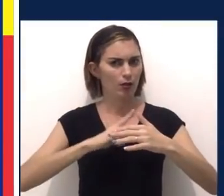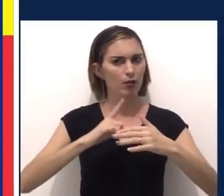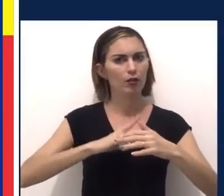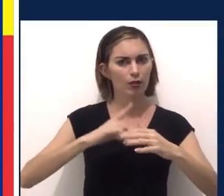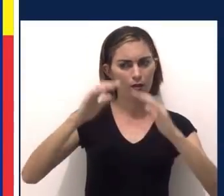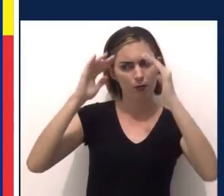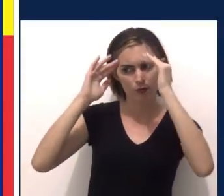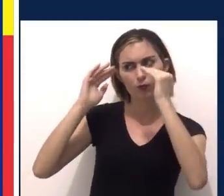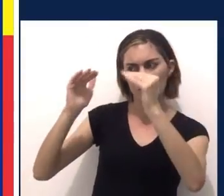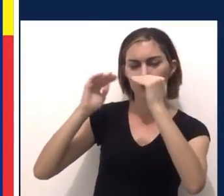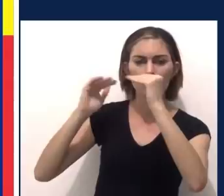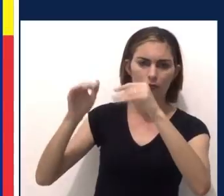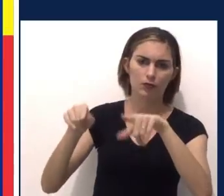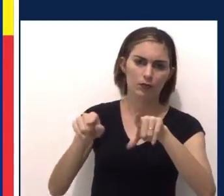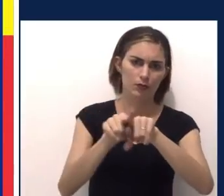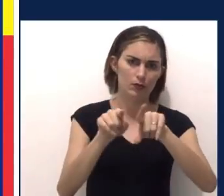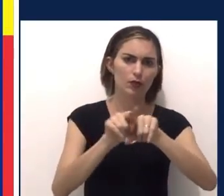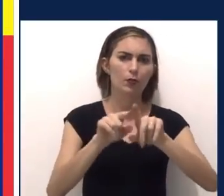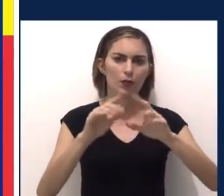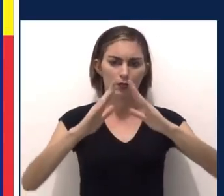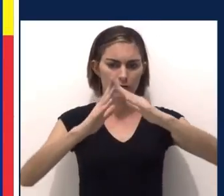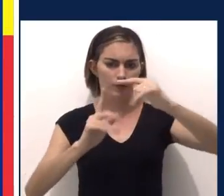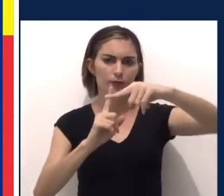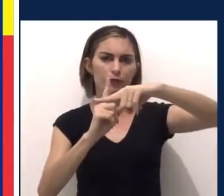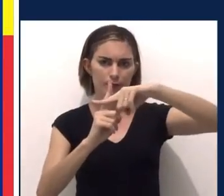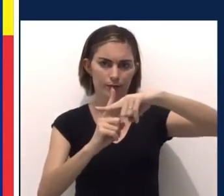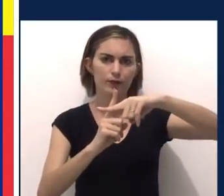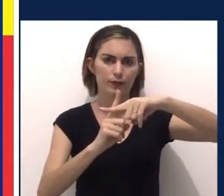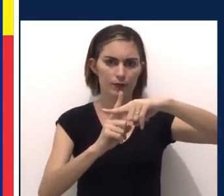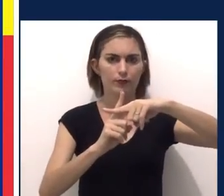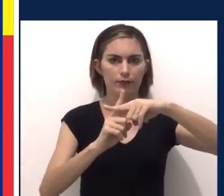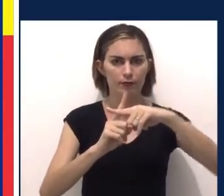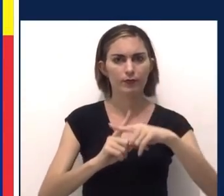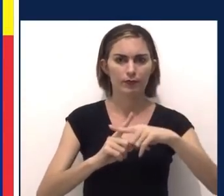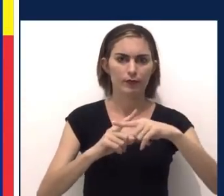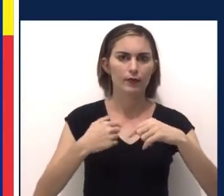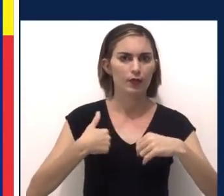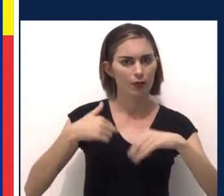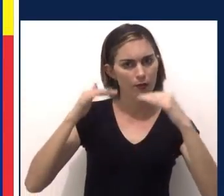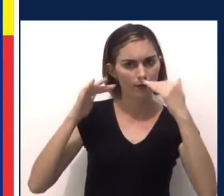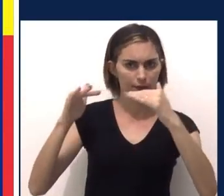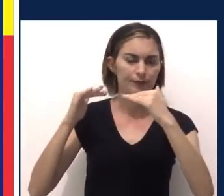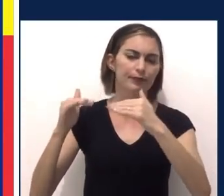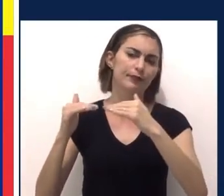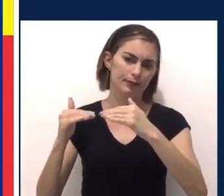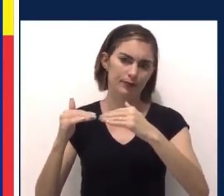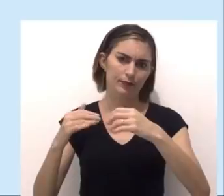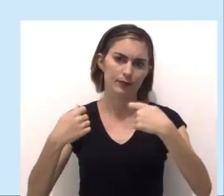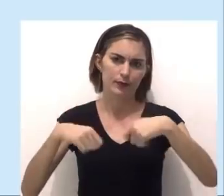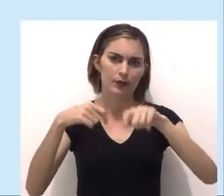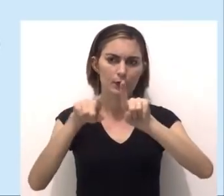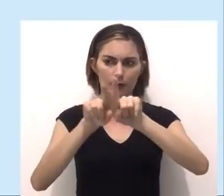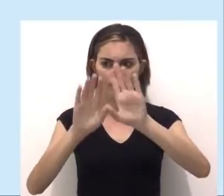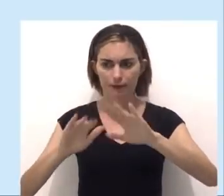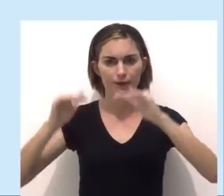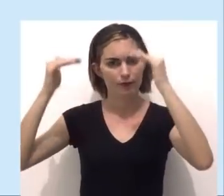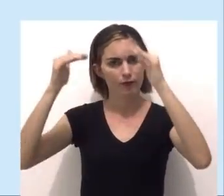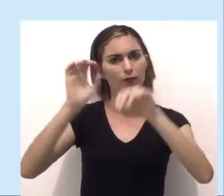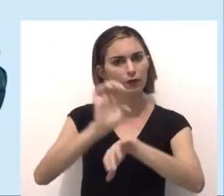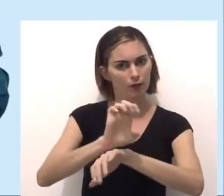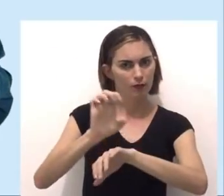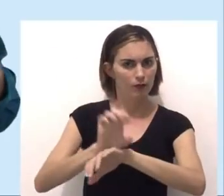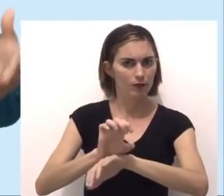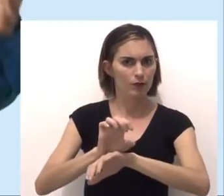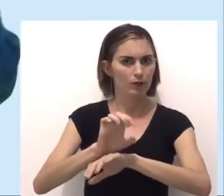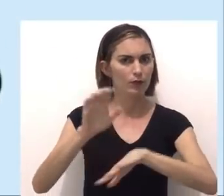uma subordinação também de uma igreja como resultante da crise feudal e da soberania do